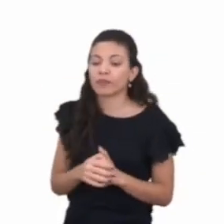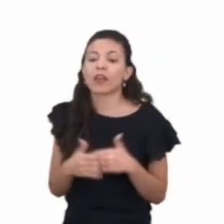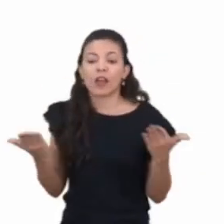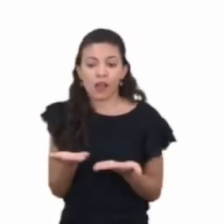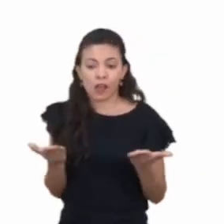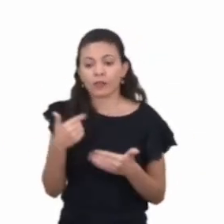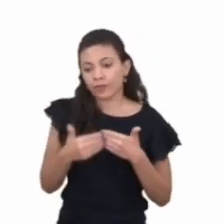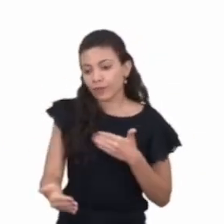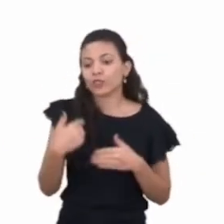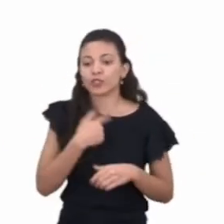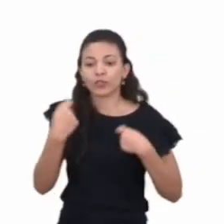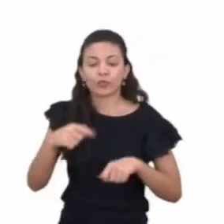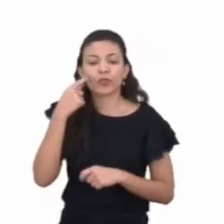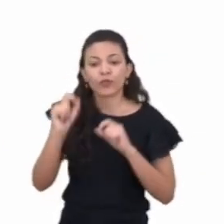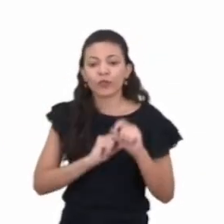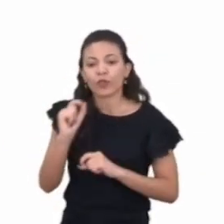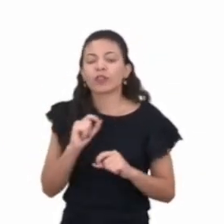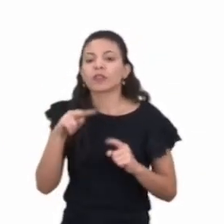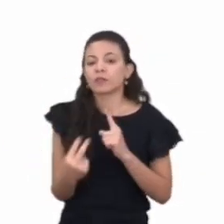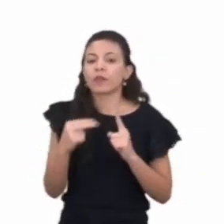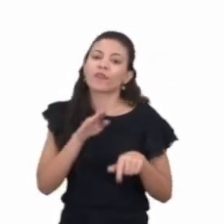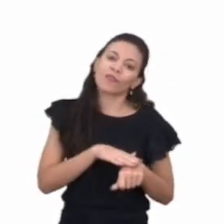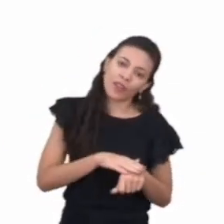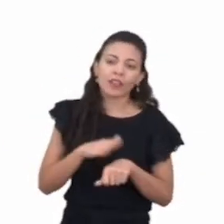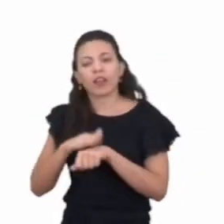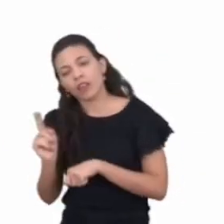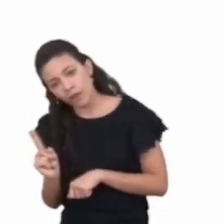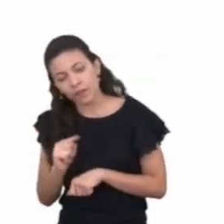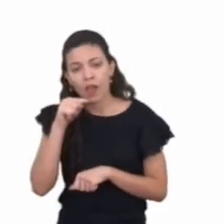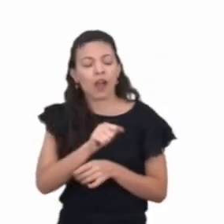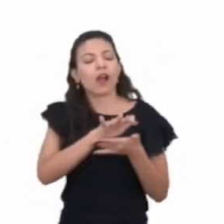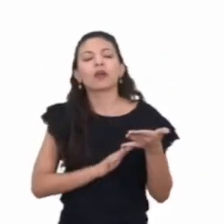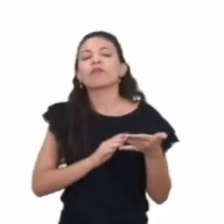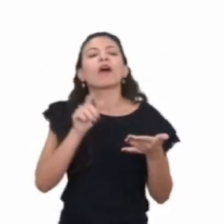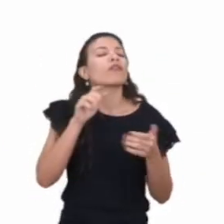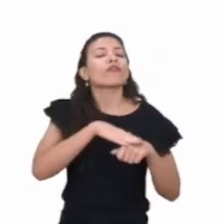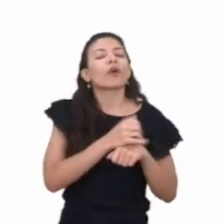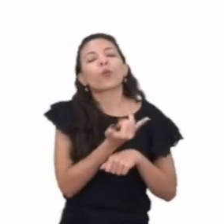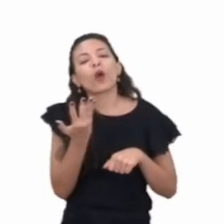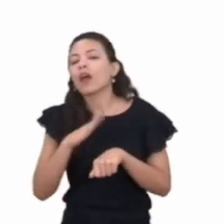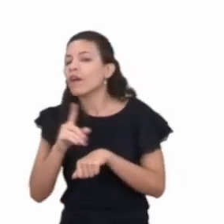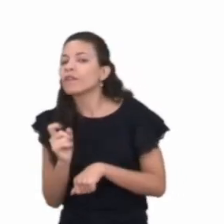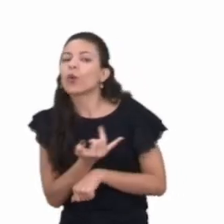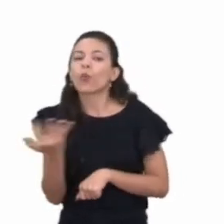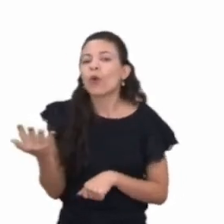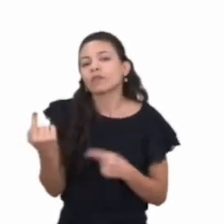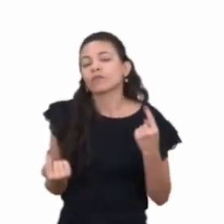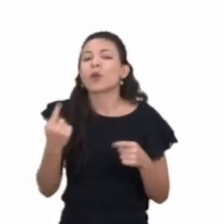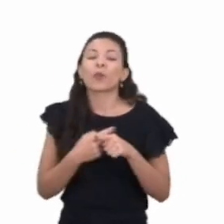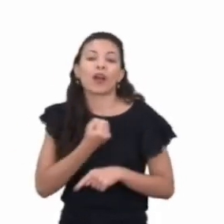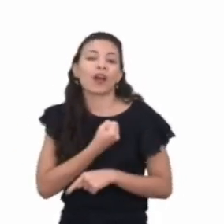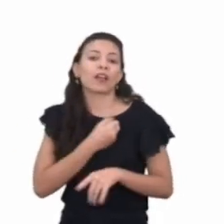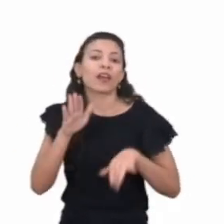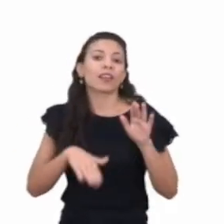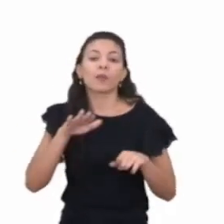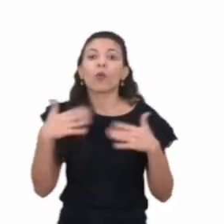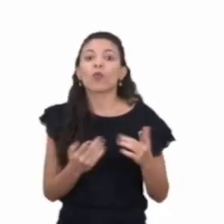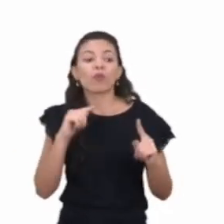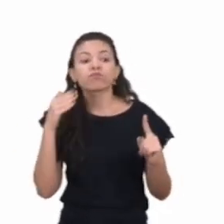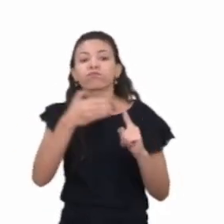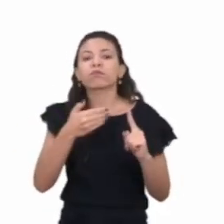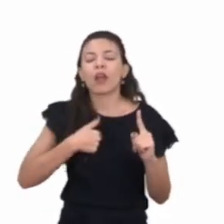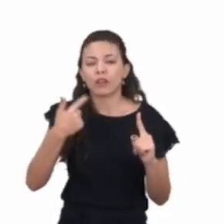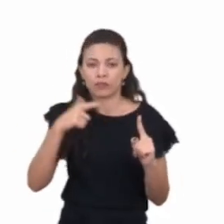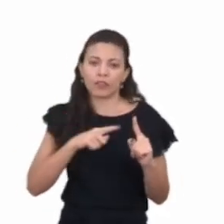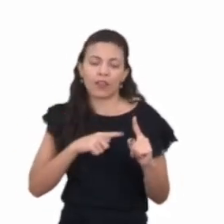a gente possa ir um pouquinho além só da perspectiva de fez, não fez, né? De conclusão dessa atividade. E de nota média também, porque como eu falei, a nota depende muito do indicador que eu tô avaliando. Então eu quero